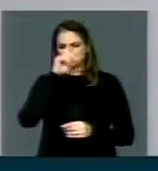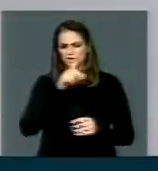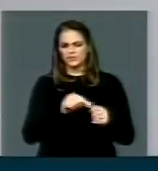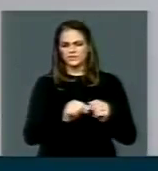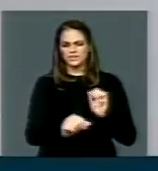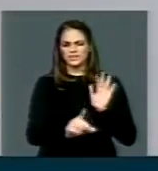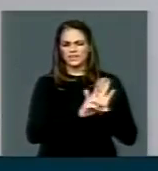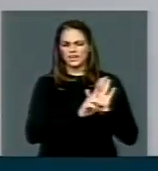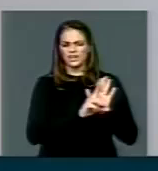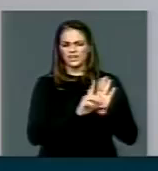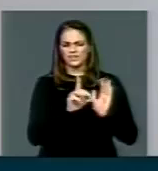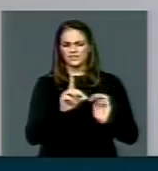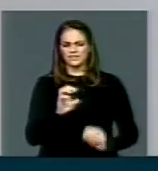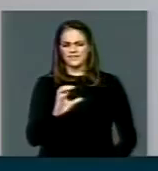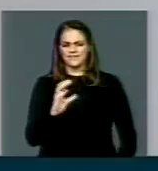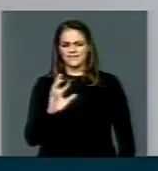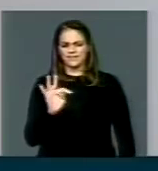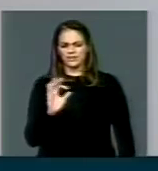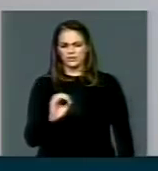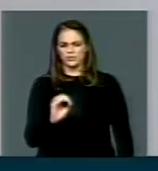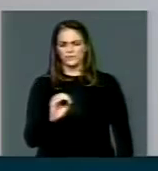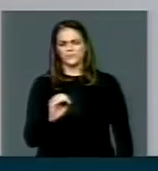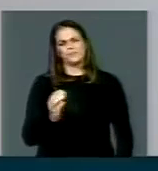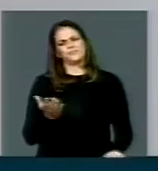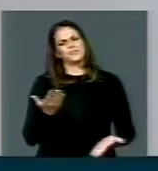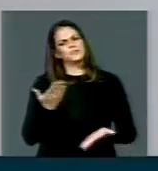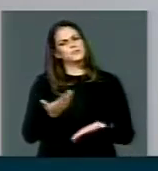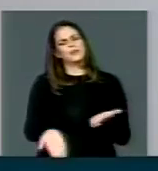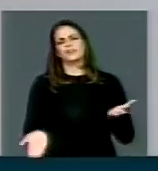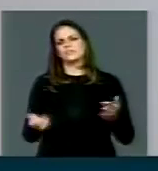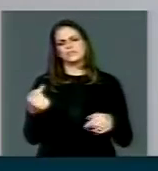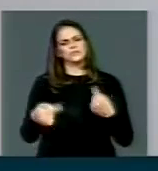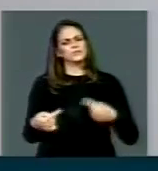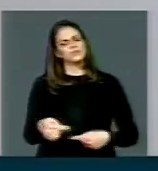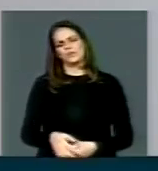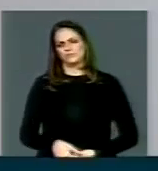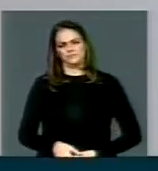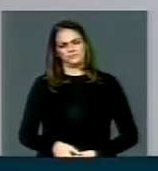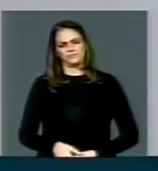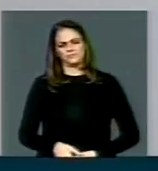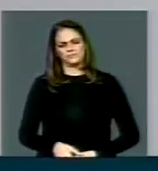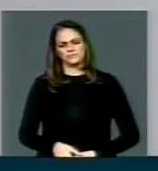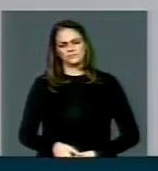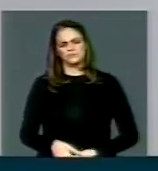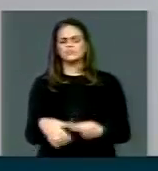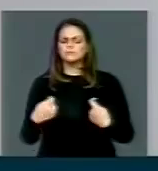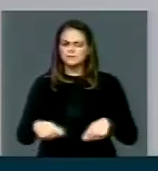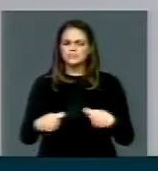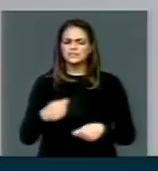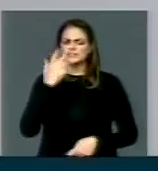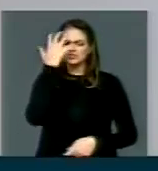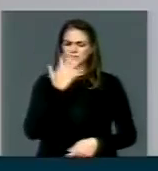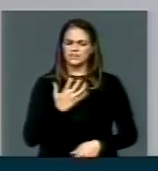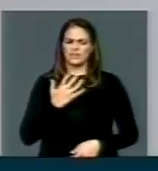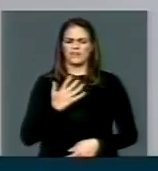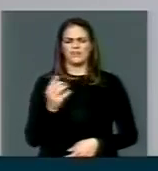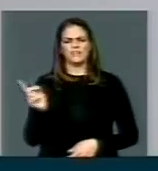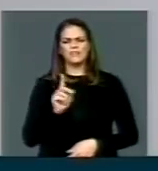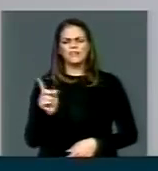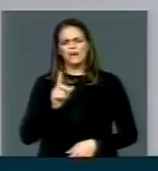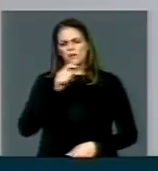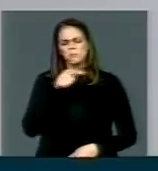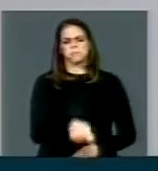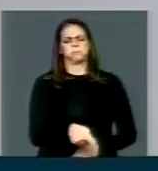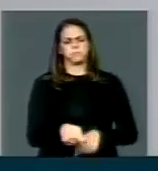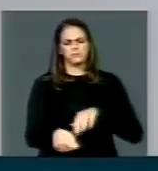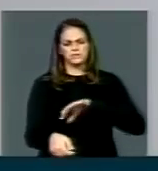transformando essa questão, prejudicando, na verdade, a discussão. Vamos fazer isso de forma séria, não sectária.